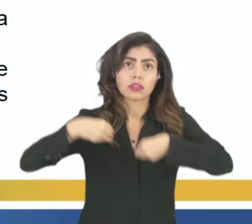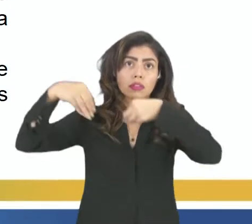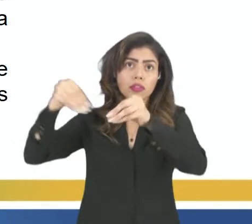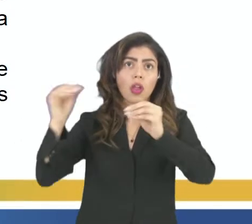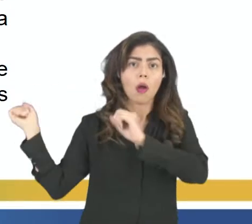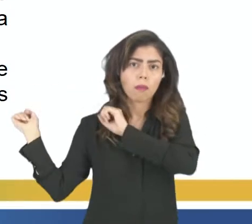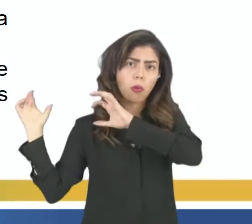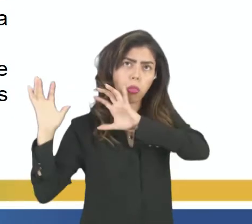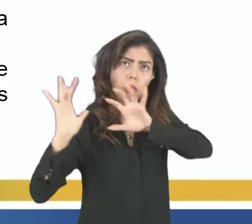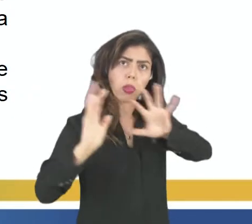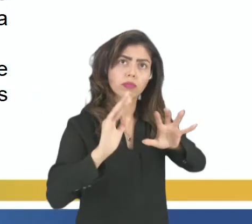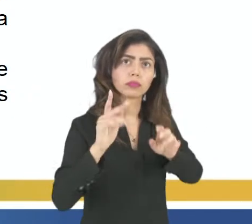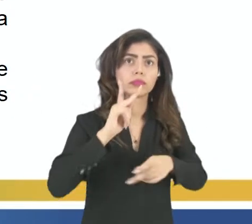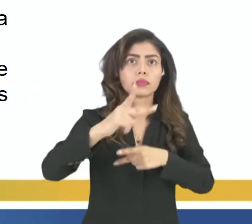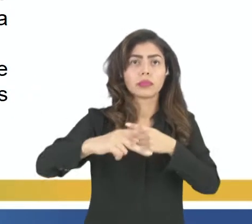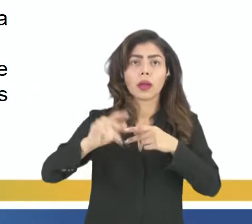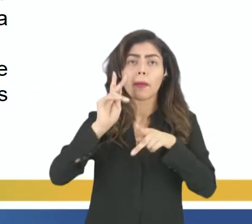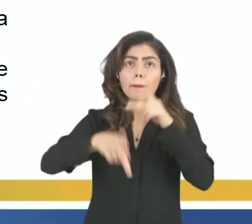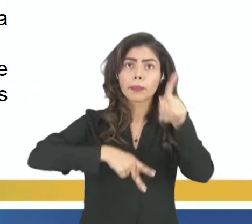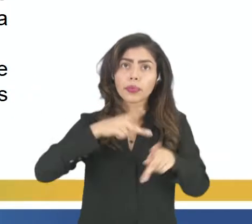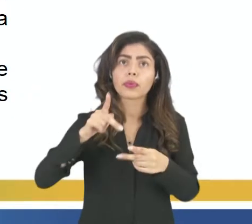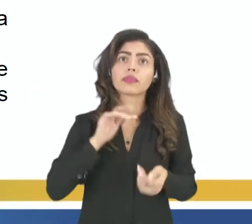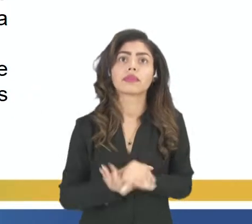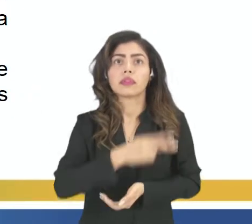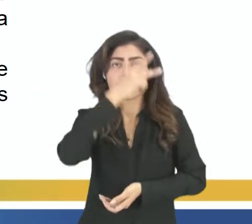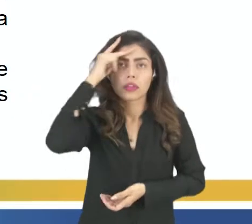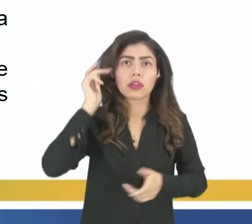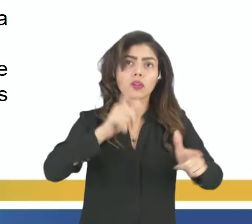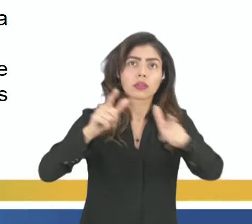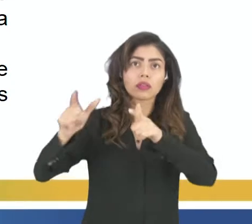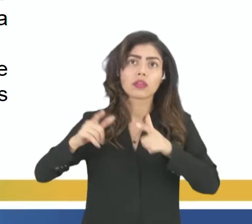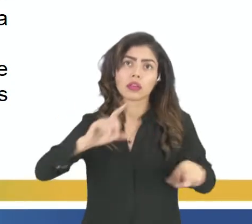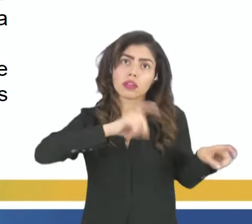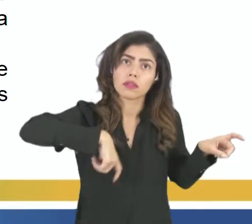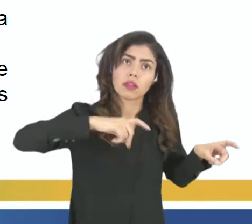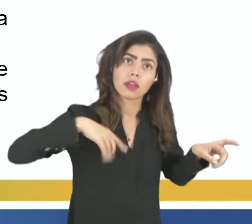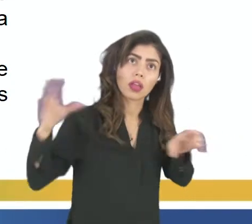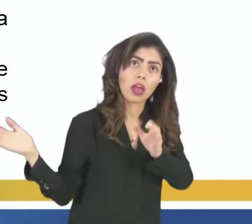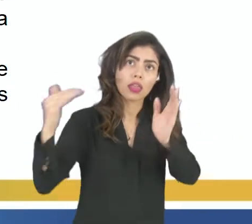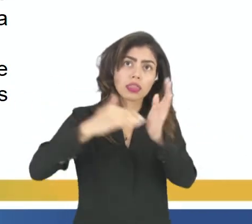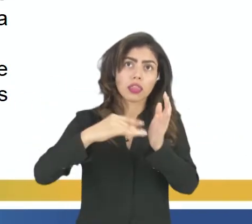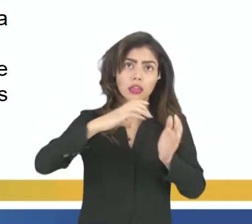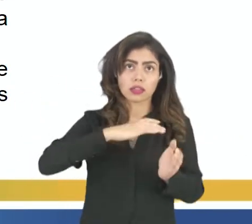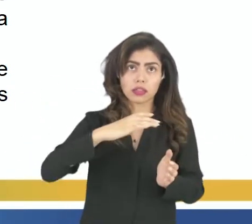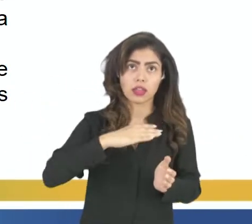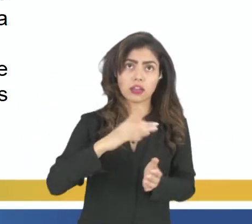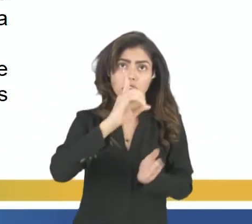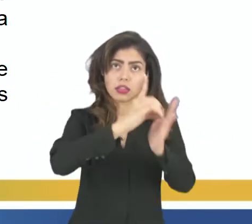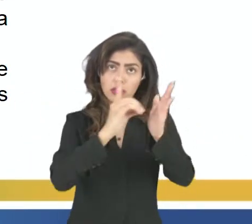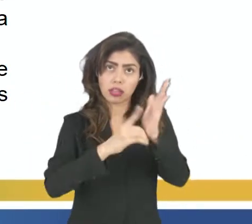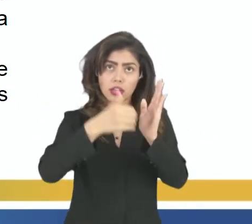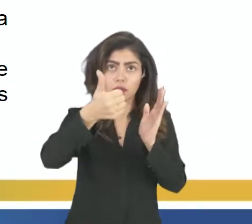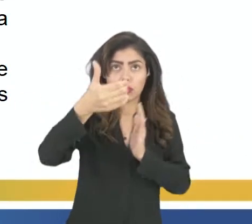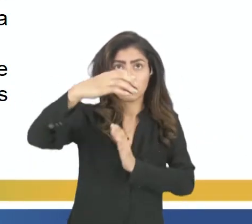massa da população do campo para as cidades, que ocorreu no Brasil a partir da década de 1960.